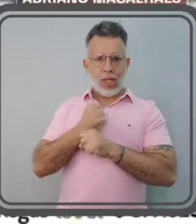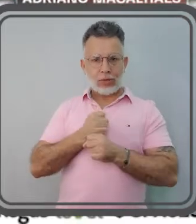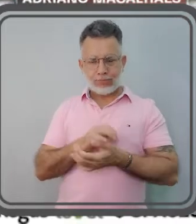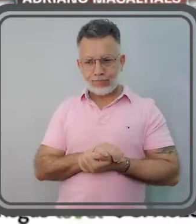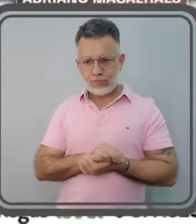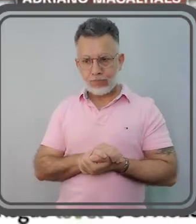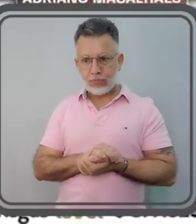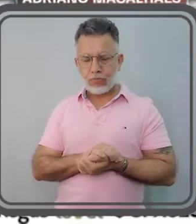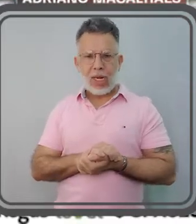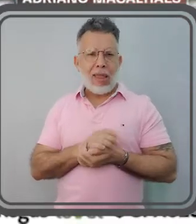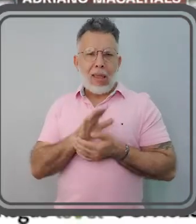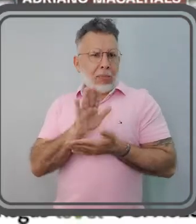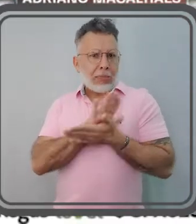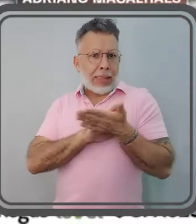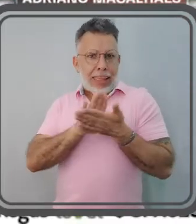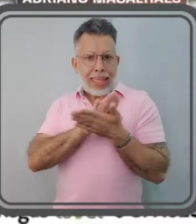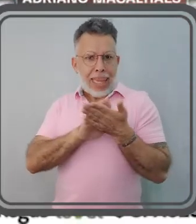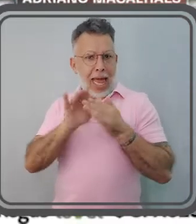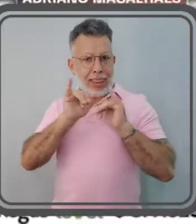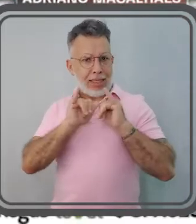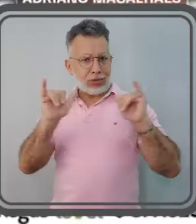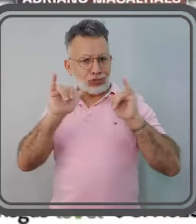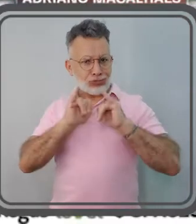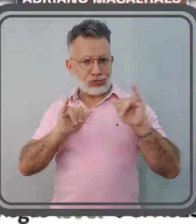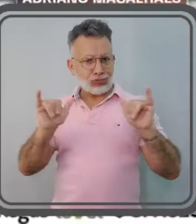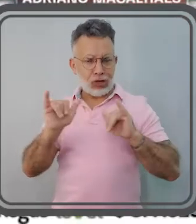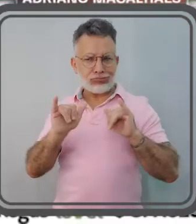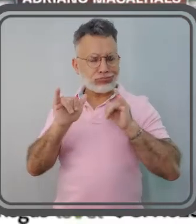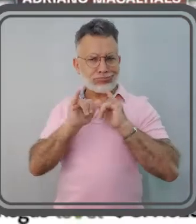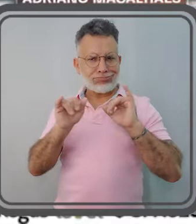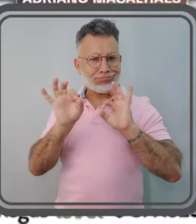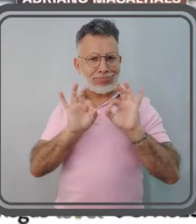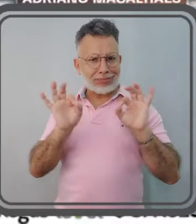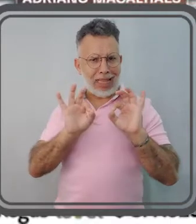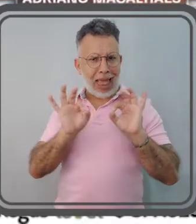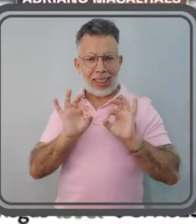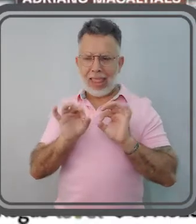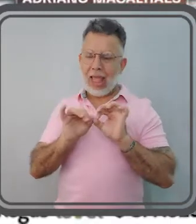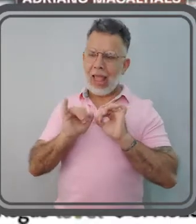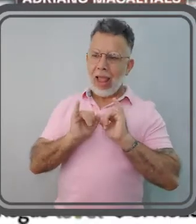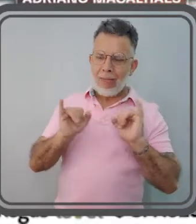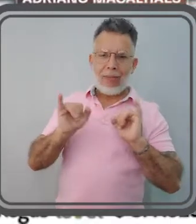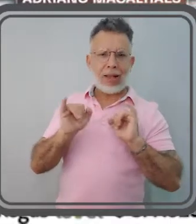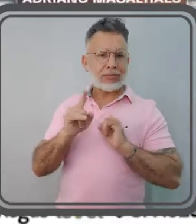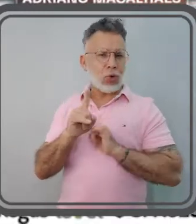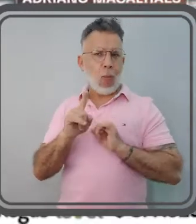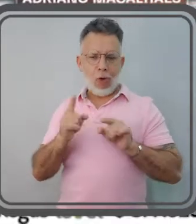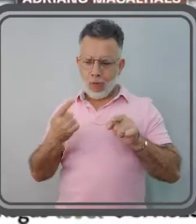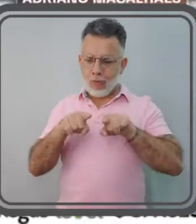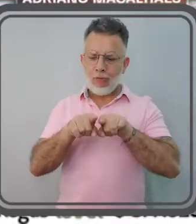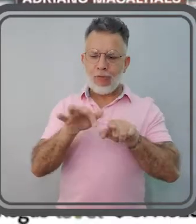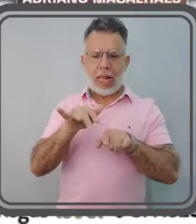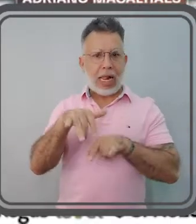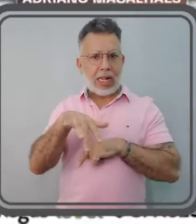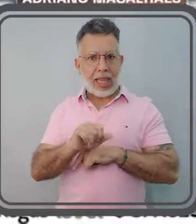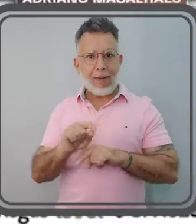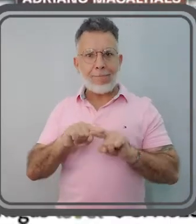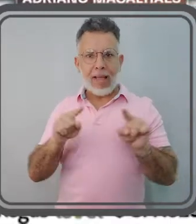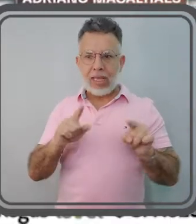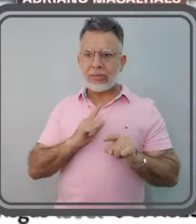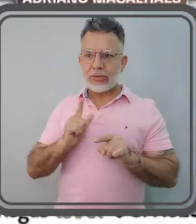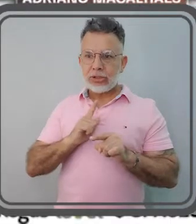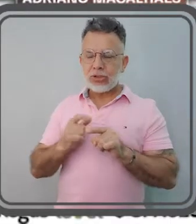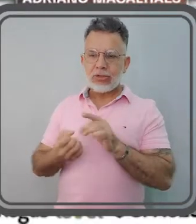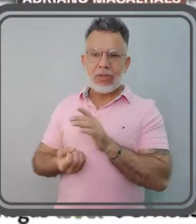divulguei a marca no primeiro ano como franquia. Porém, saíram algumas matérias de Splash, falando do conceito e tudo. E aí,